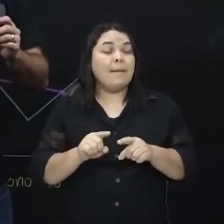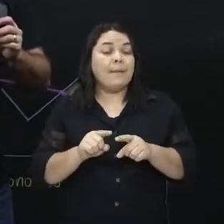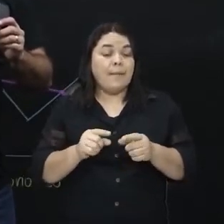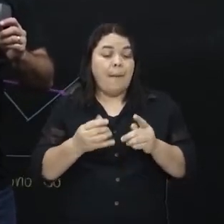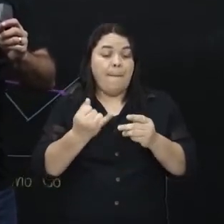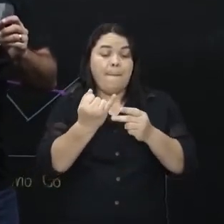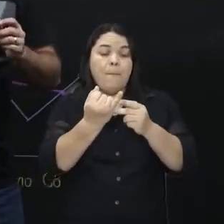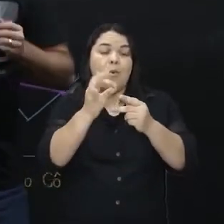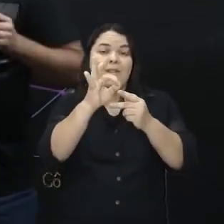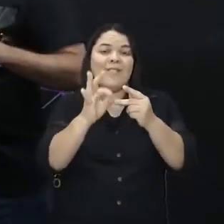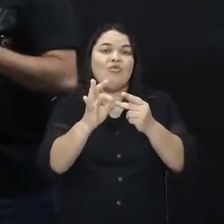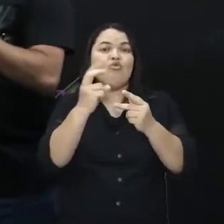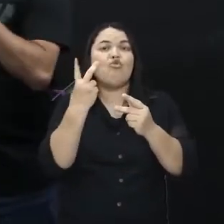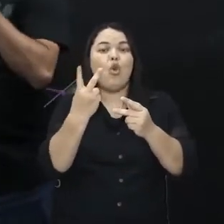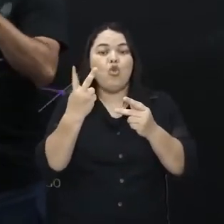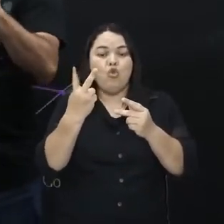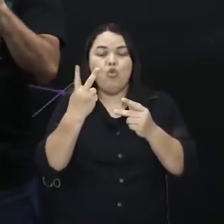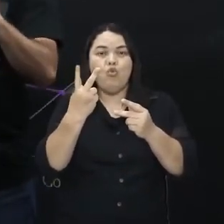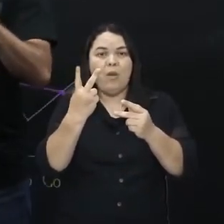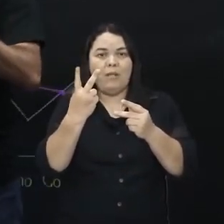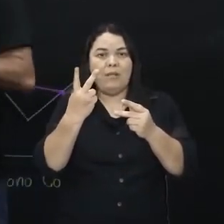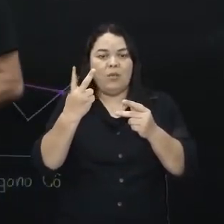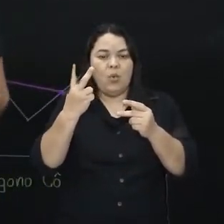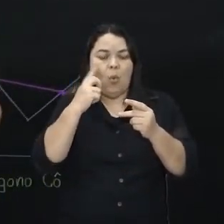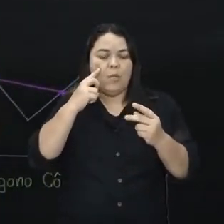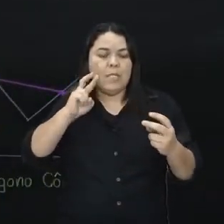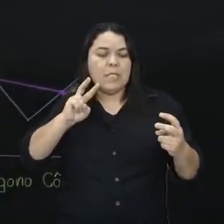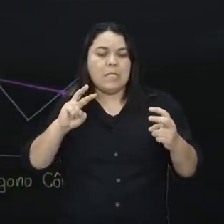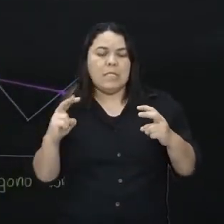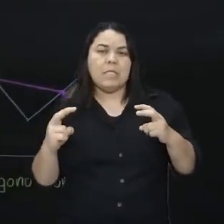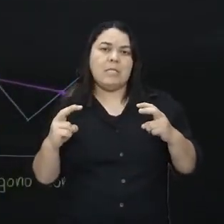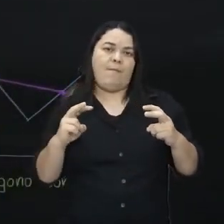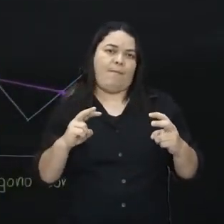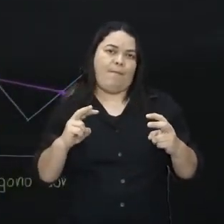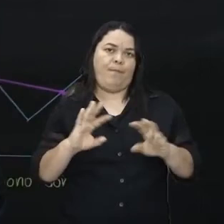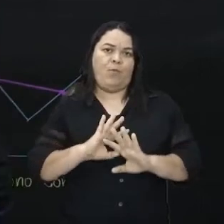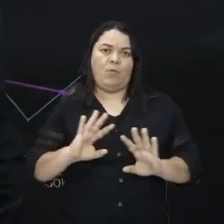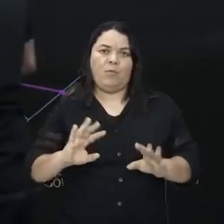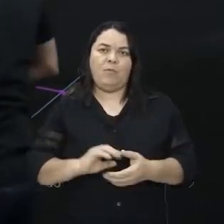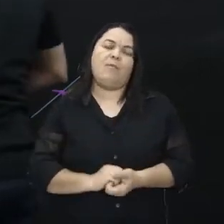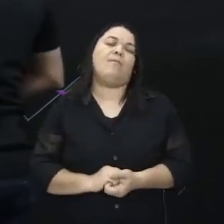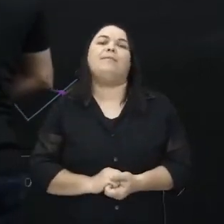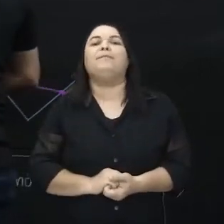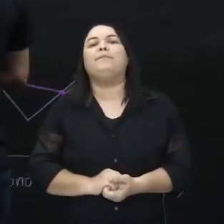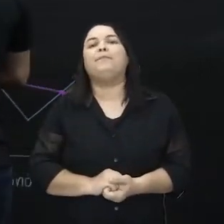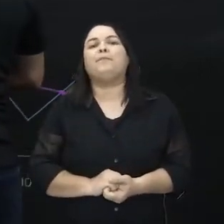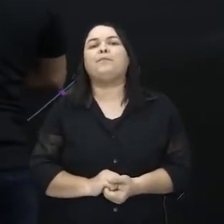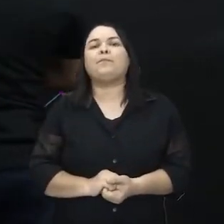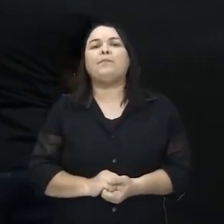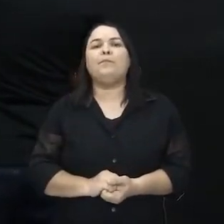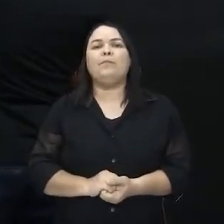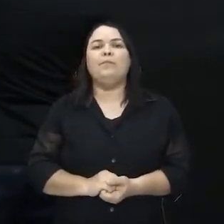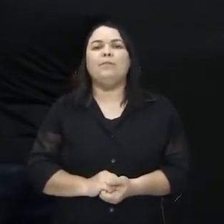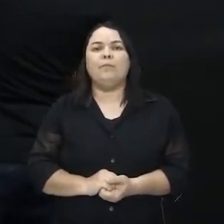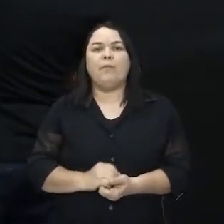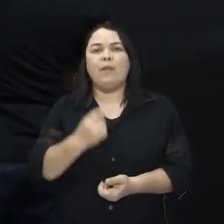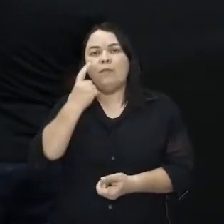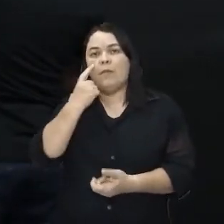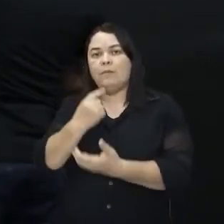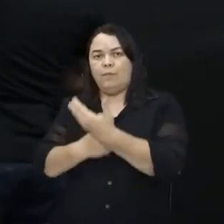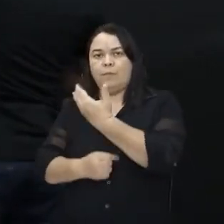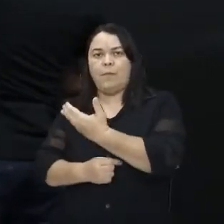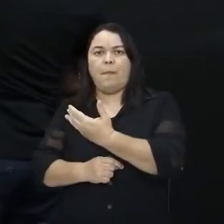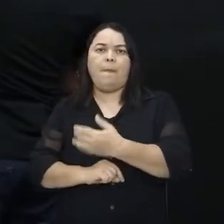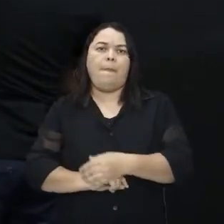duas dimensões. E aí, olha só que interessante também. Deixa eu só te mostrar uma coisa. Se eu vou resolver aqui, por